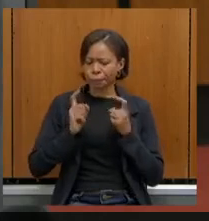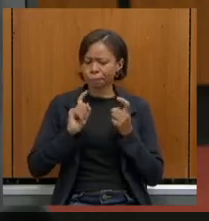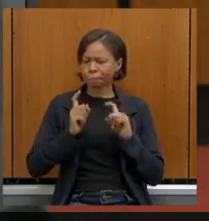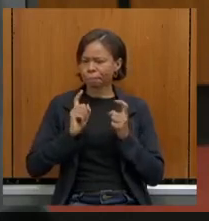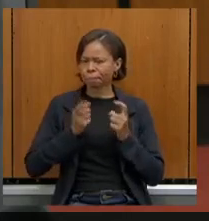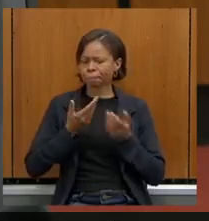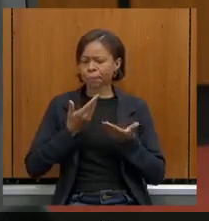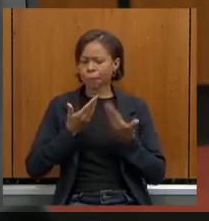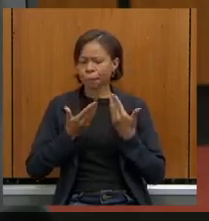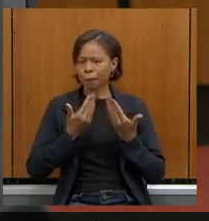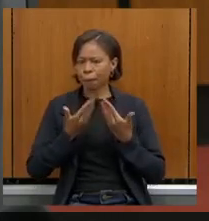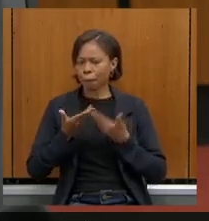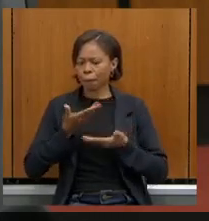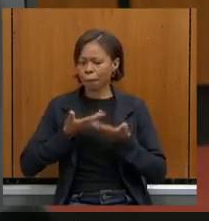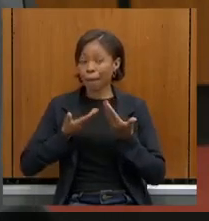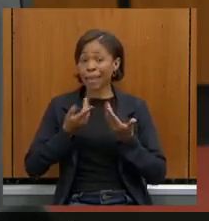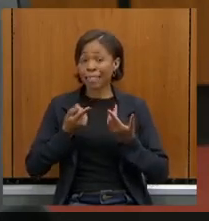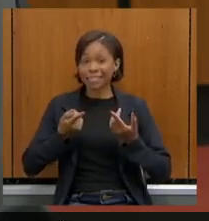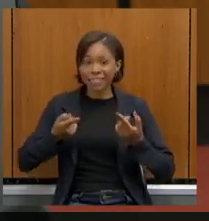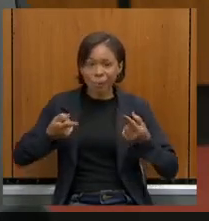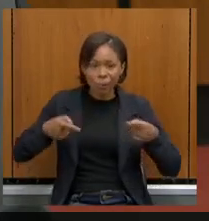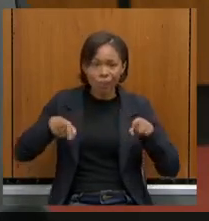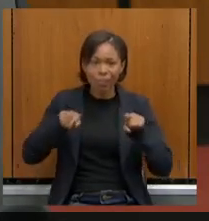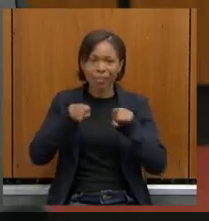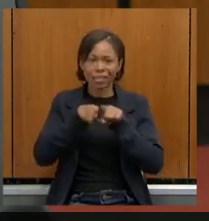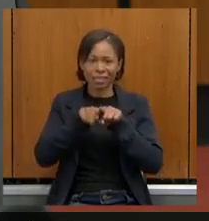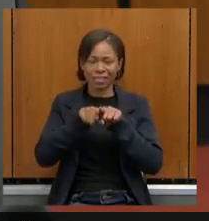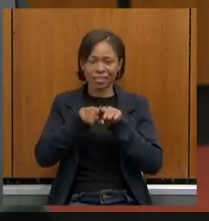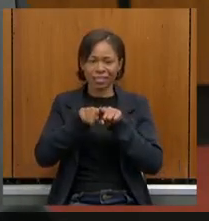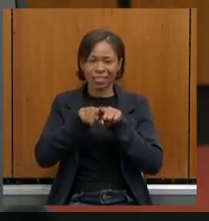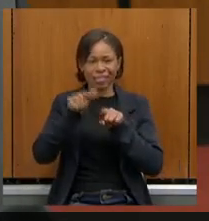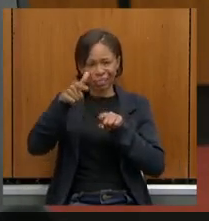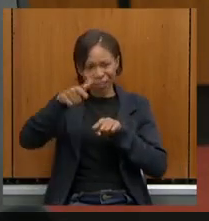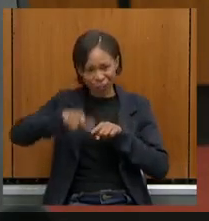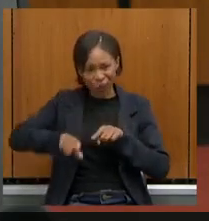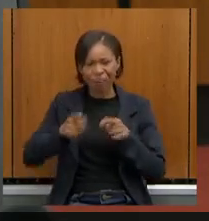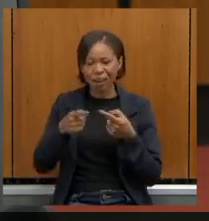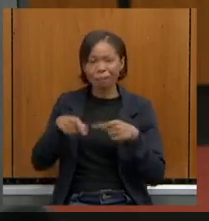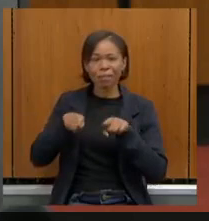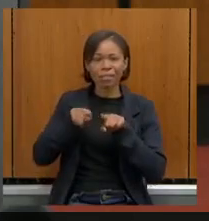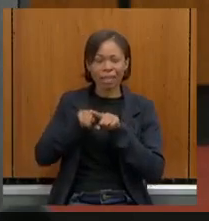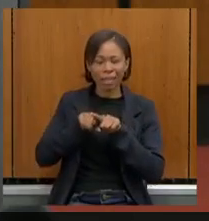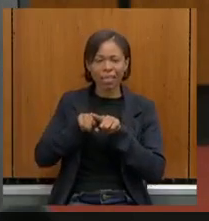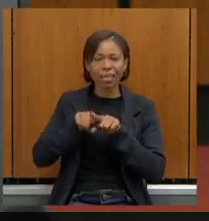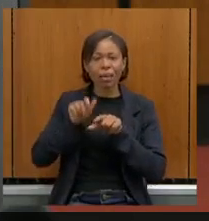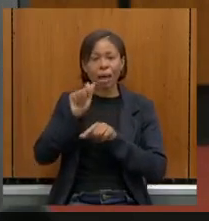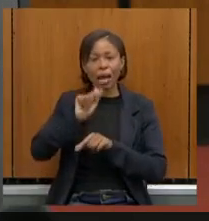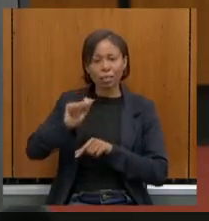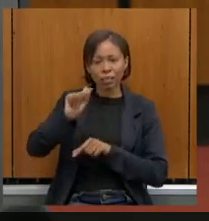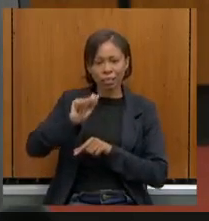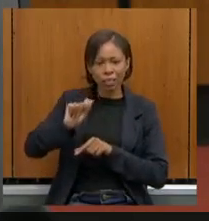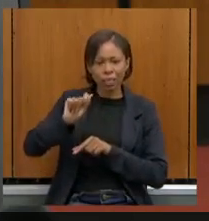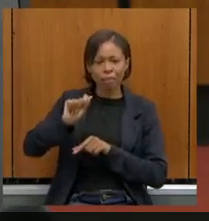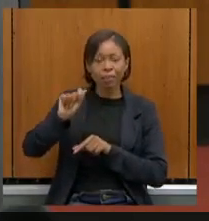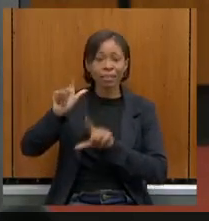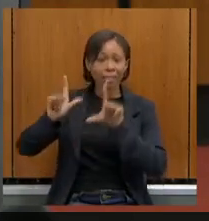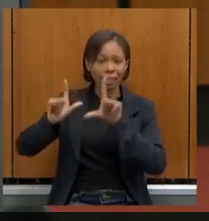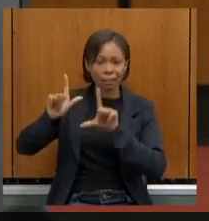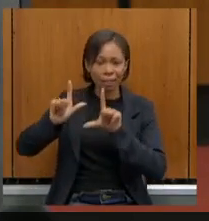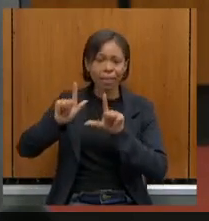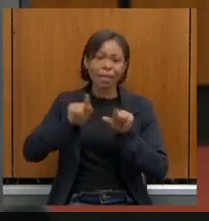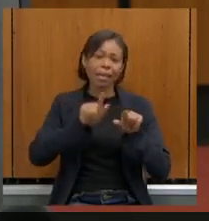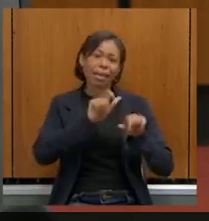reestabelecemos a parceria com as associações das TVs e das rádios comunitárias. Isso é